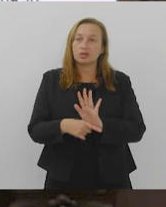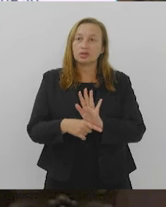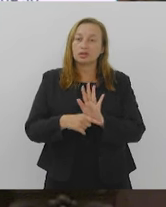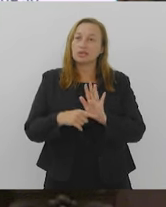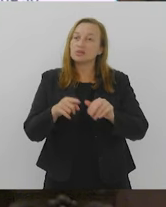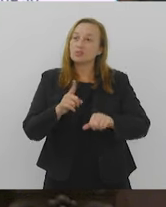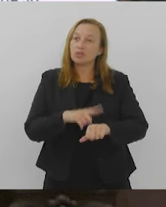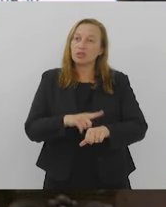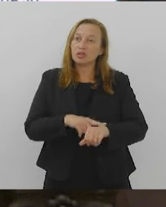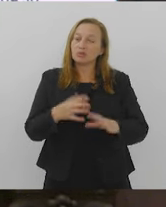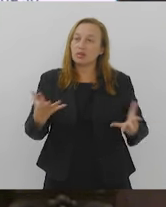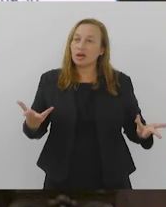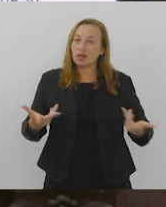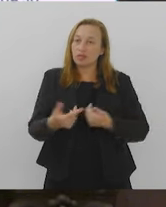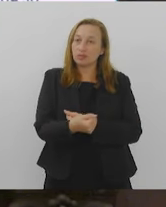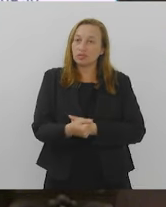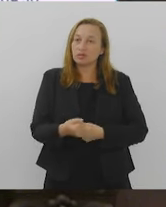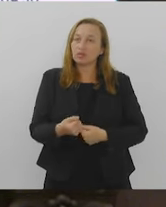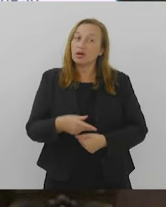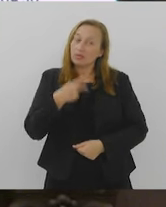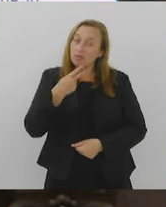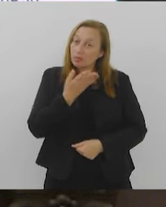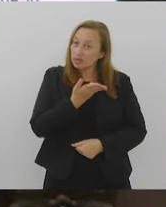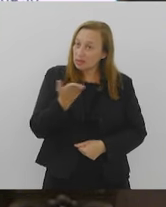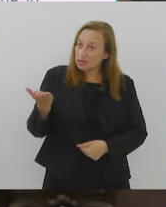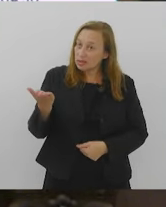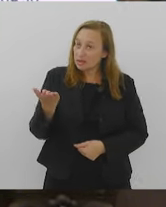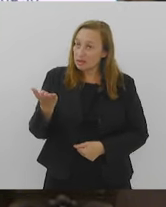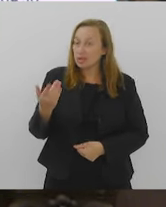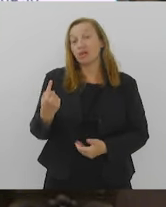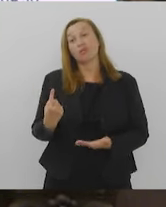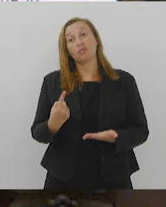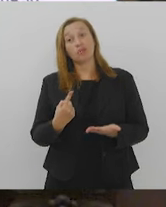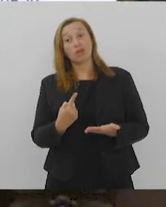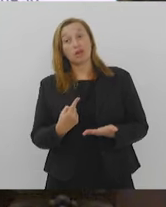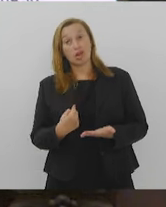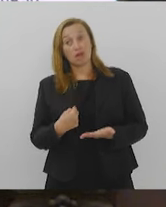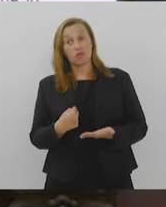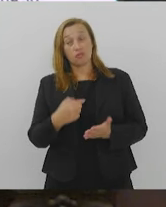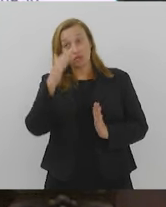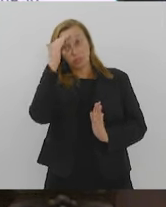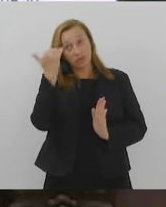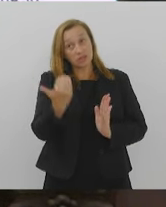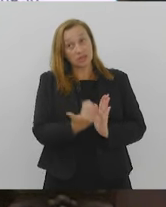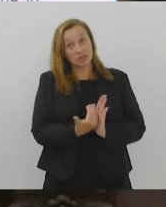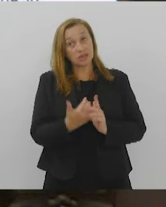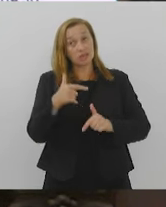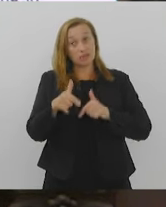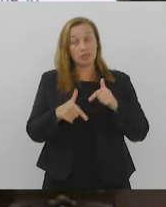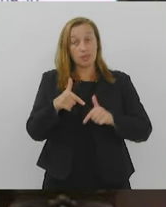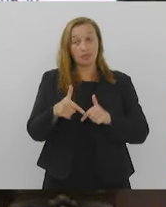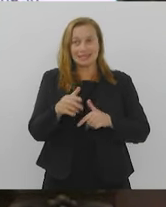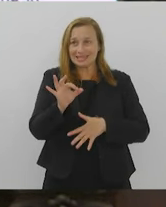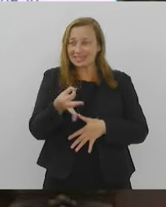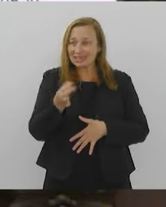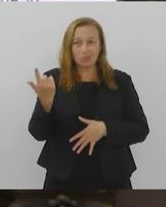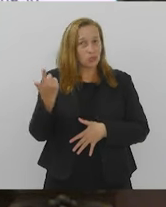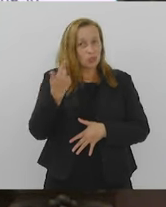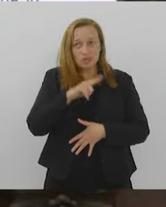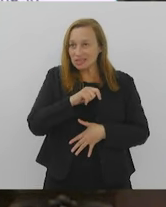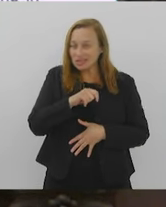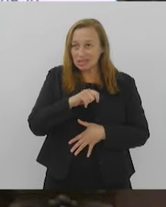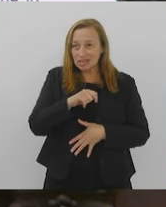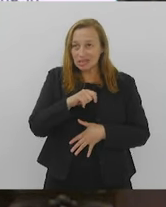maravilhoso. Confesso a vocês que vim cumprir uma missão. Tenho certeza que não consegui chegar à